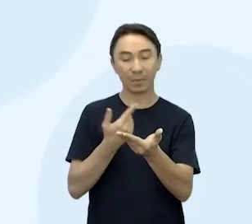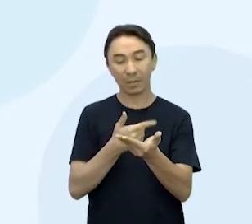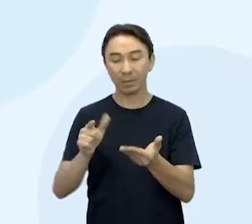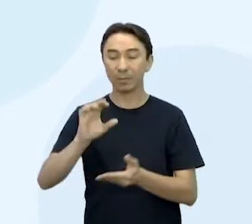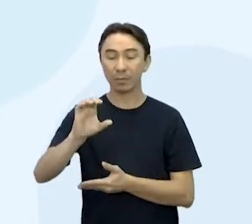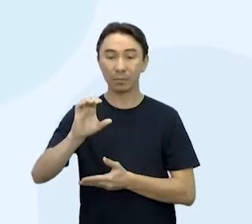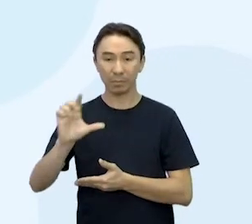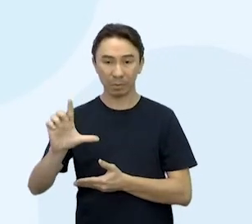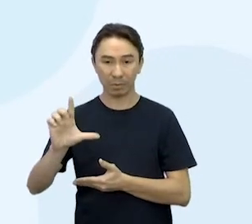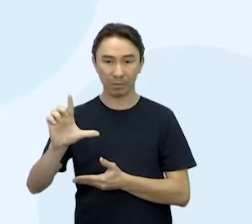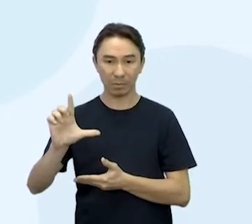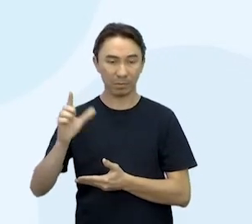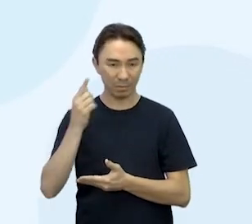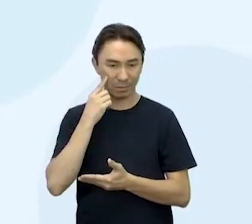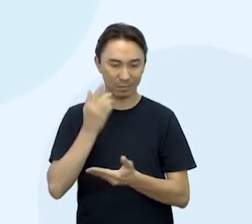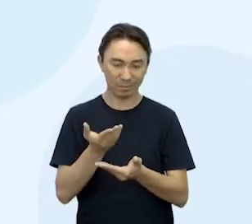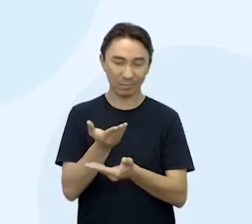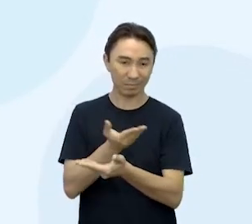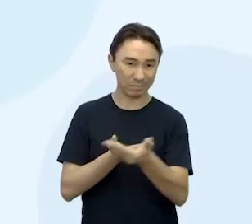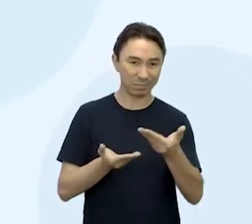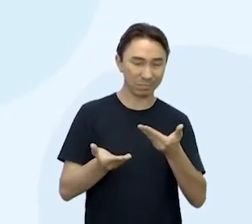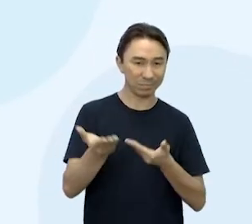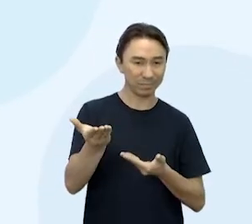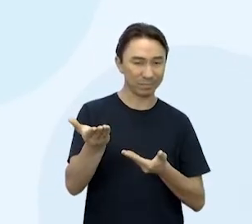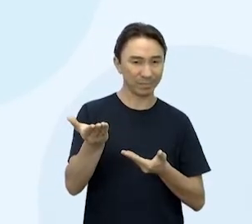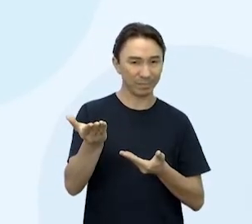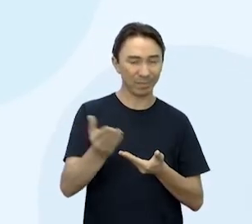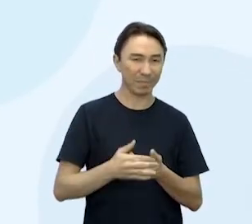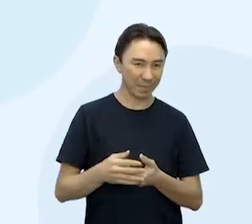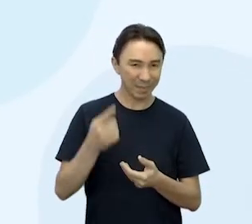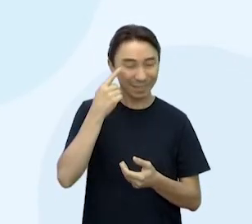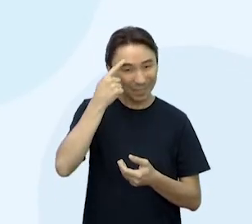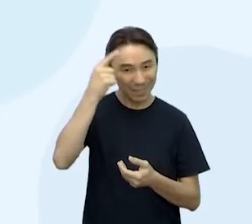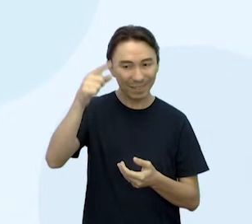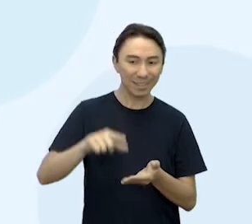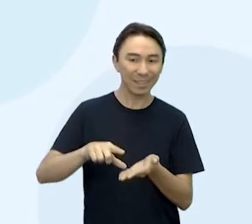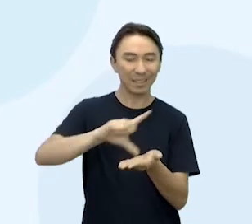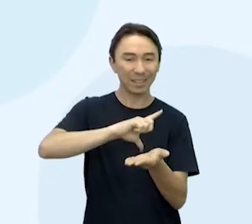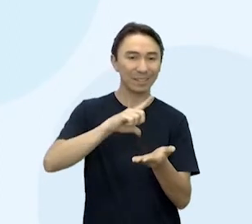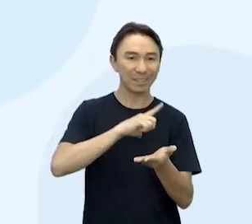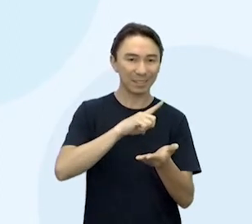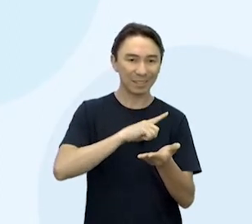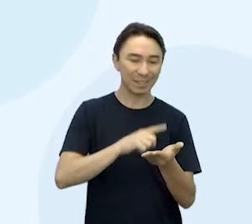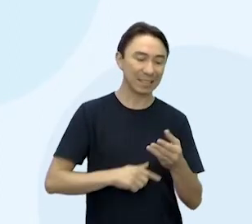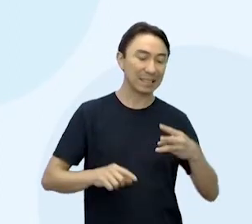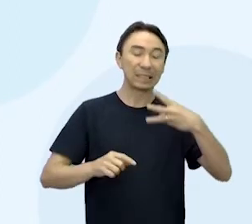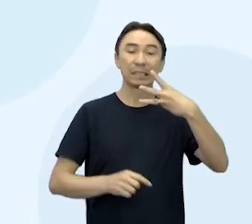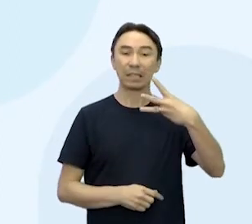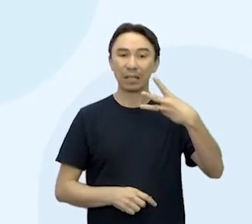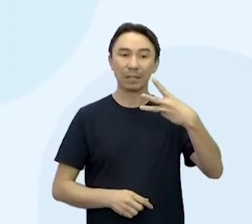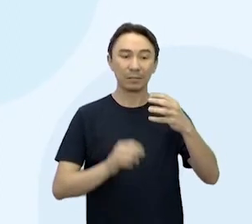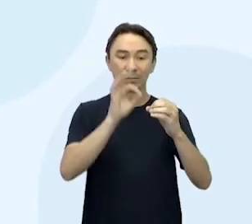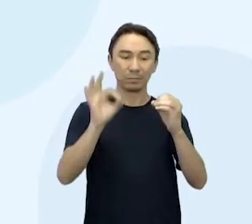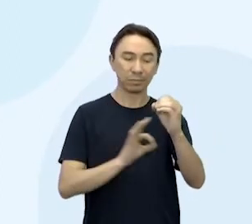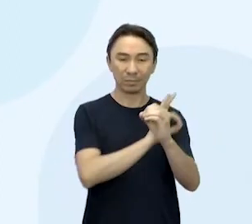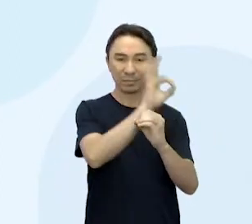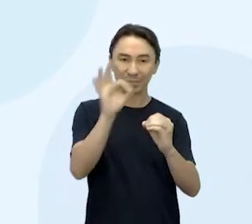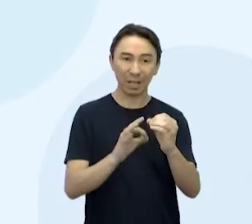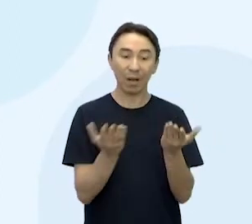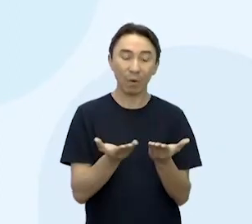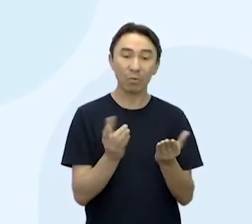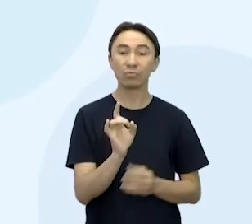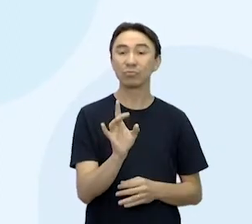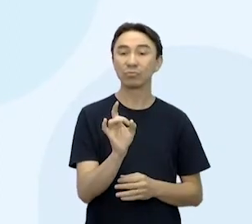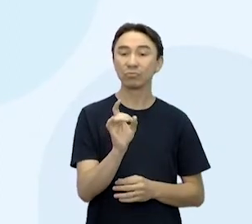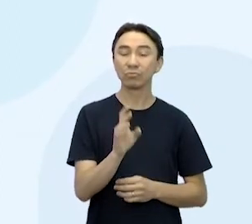cloro, tá? E aí, o que acontece? Ó, antes eu tinha 3 camadas, agora eu só tenho 2. Então, o sódio, ó, perdeu essa última